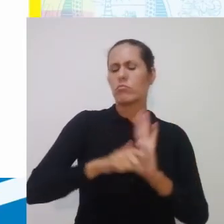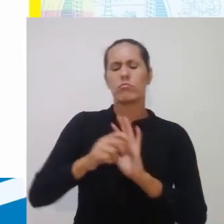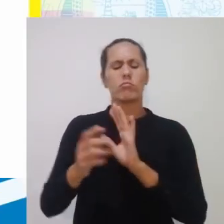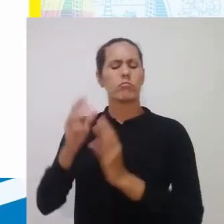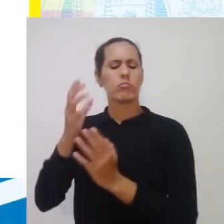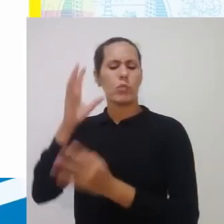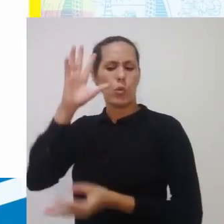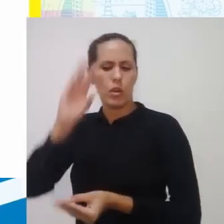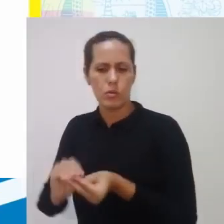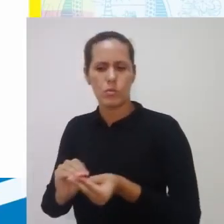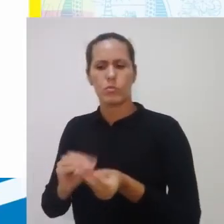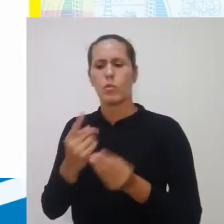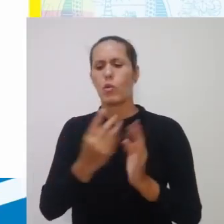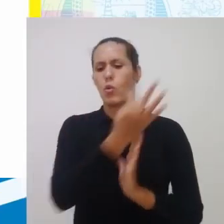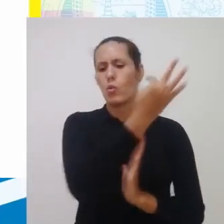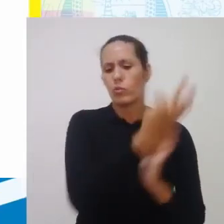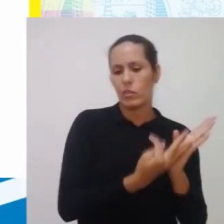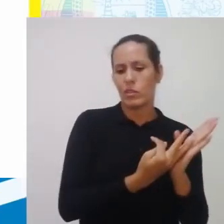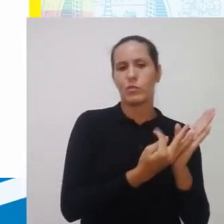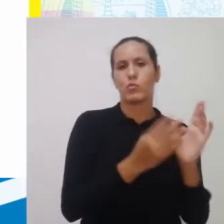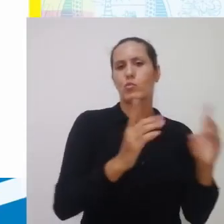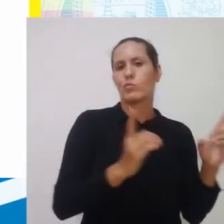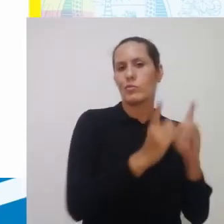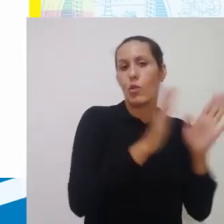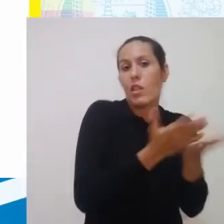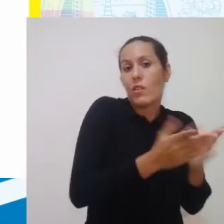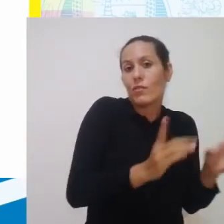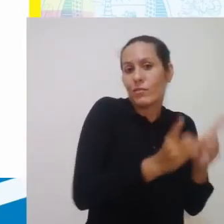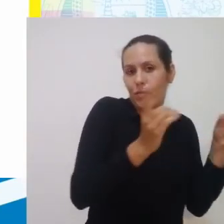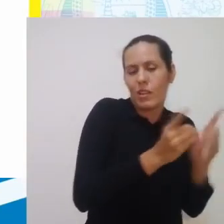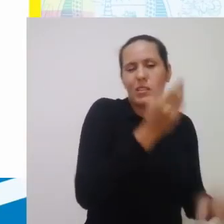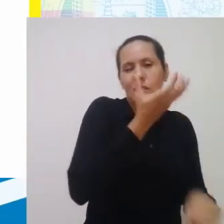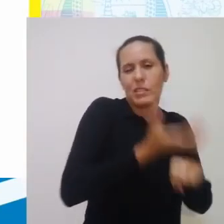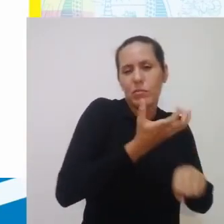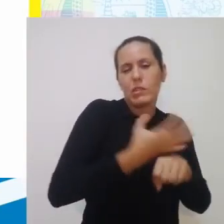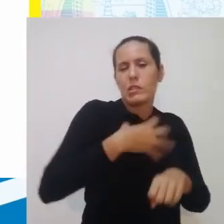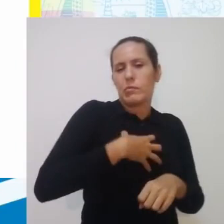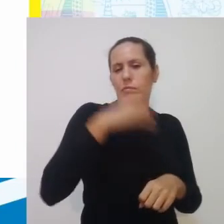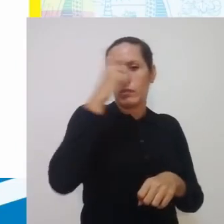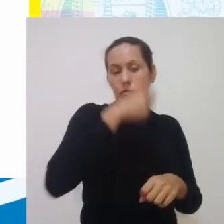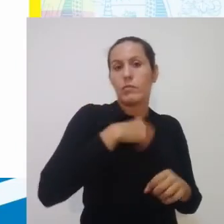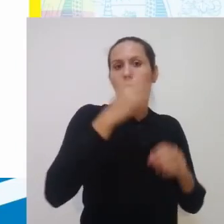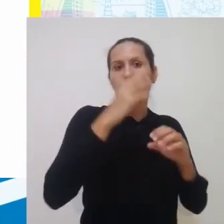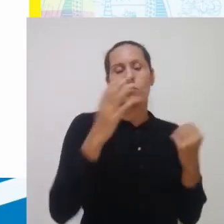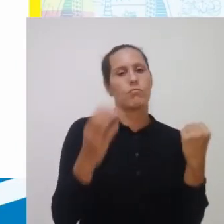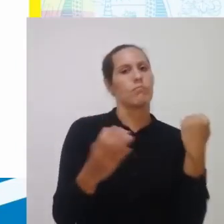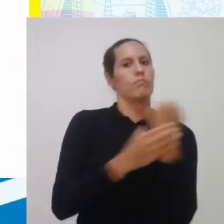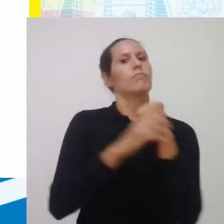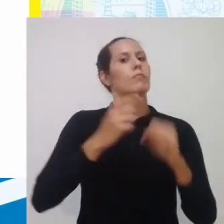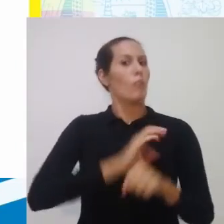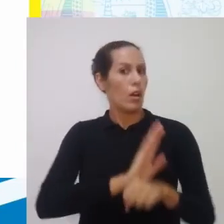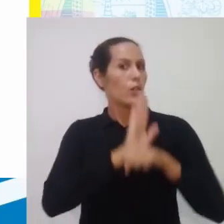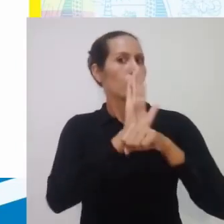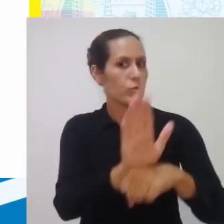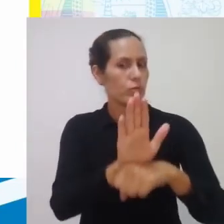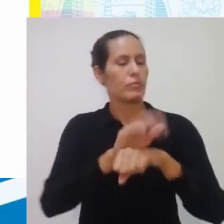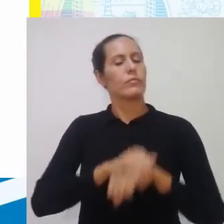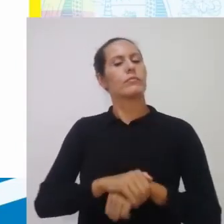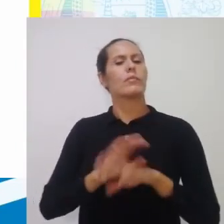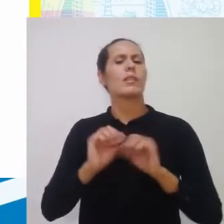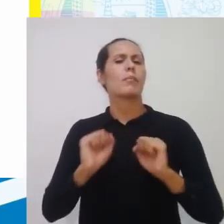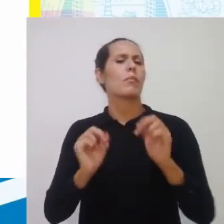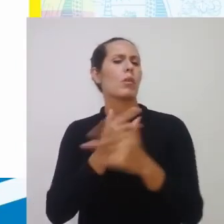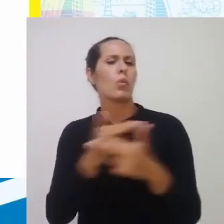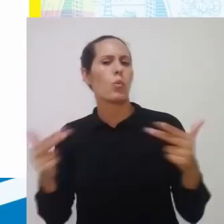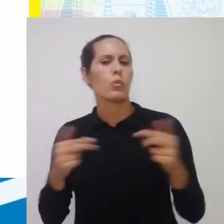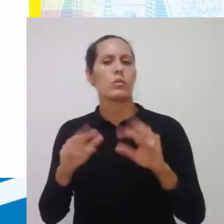e escreva um resumo. Pode ser um texto de um livro didático, daquela matéria que você está com dificuldade, eu garanto que vai te ajudar. Ou pode ser